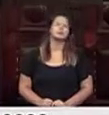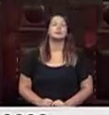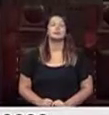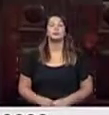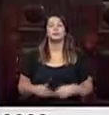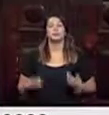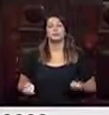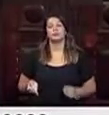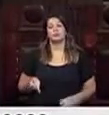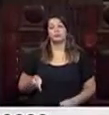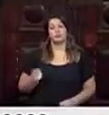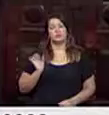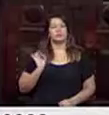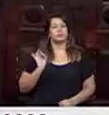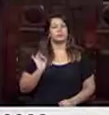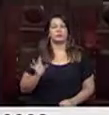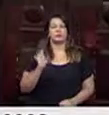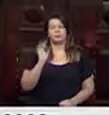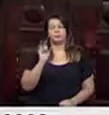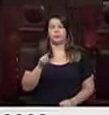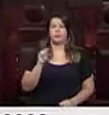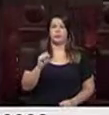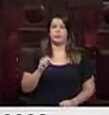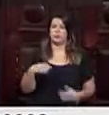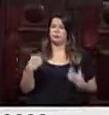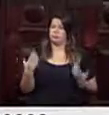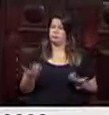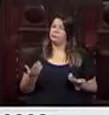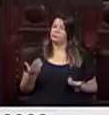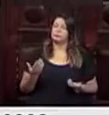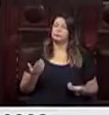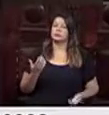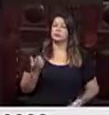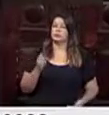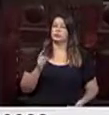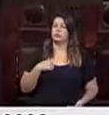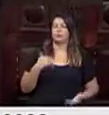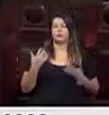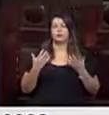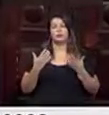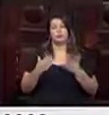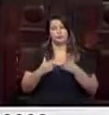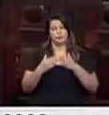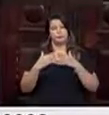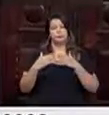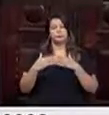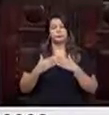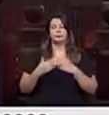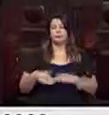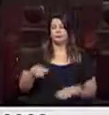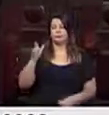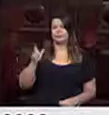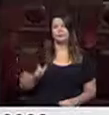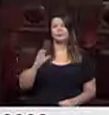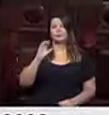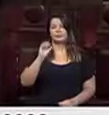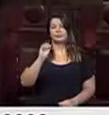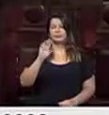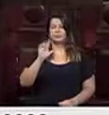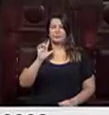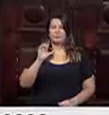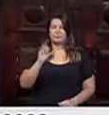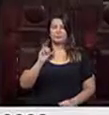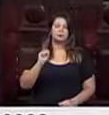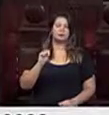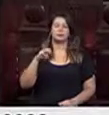membro, apenas como uma opção. Se não, eu quero solicitar ao deputado Carlos Mink, que é o presidente, que antes de